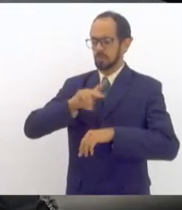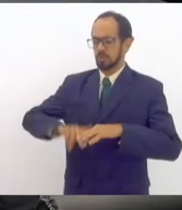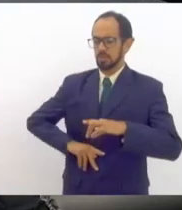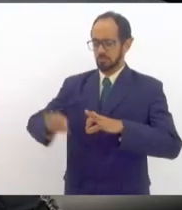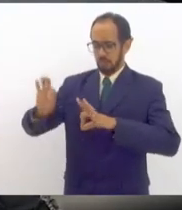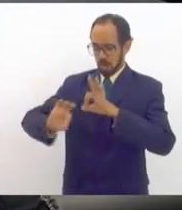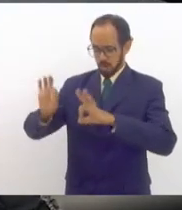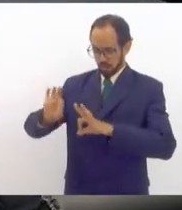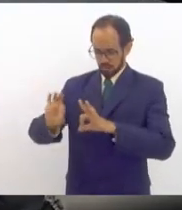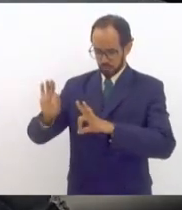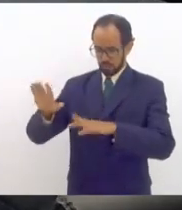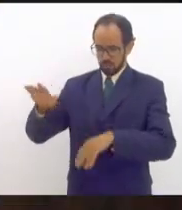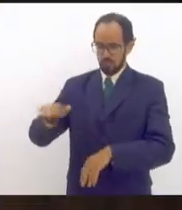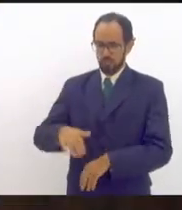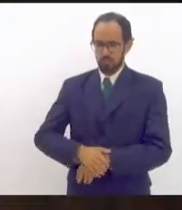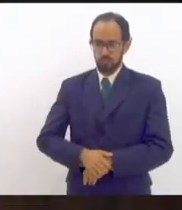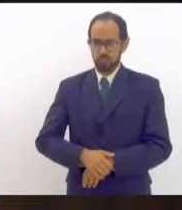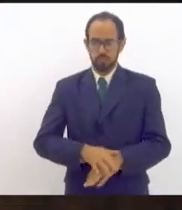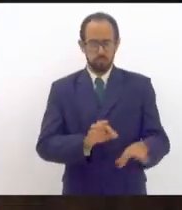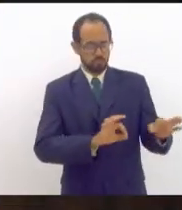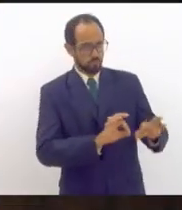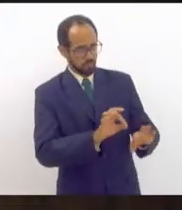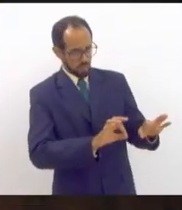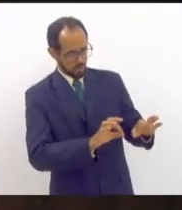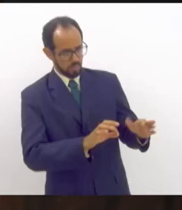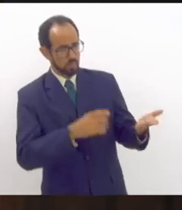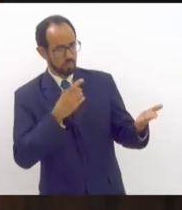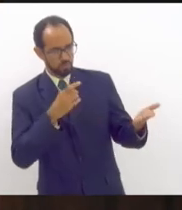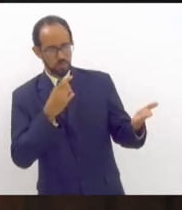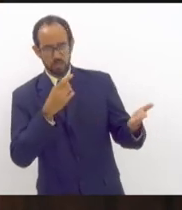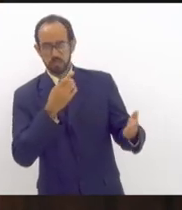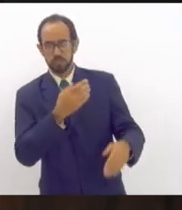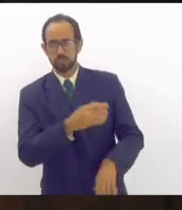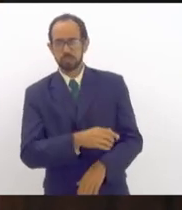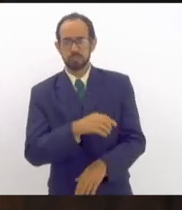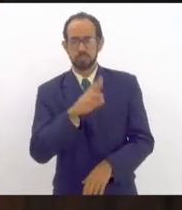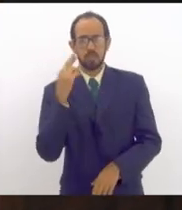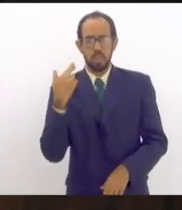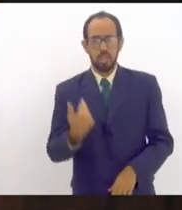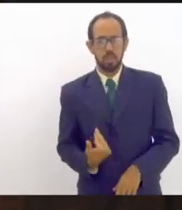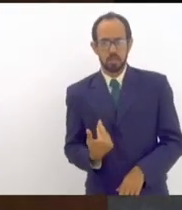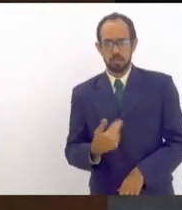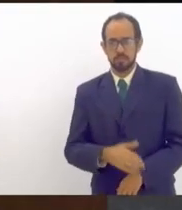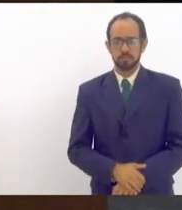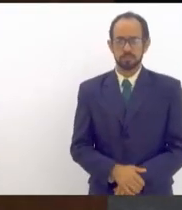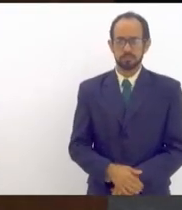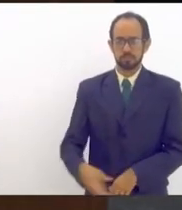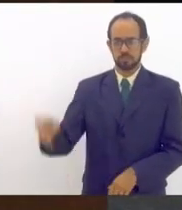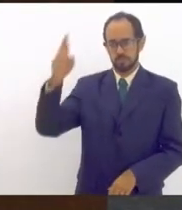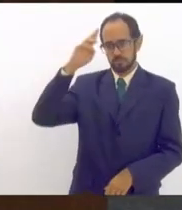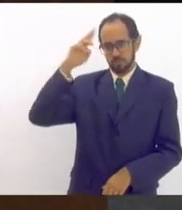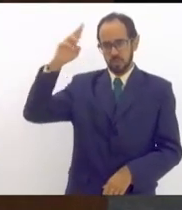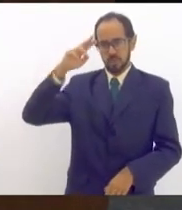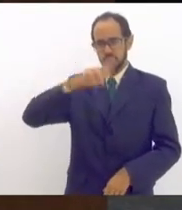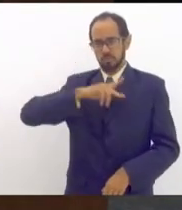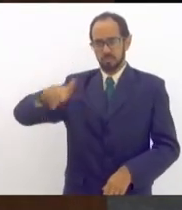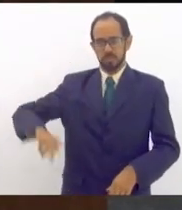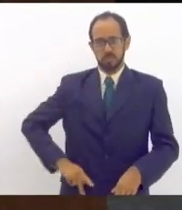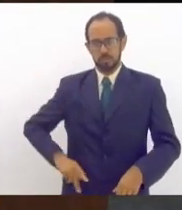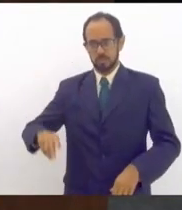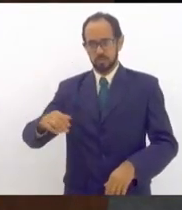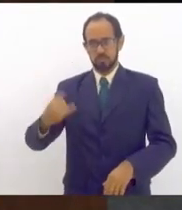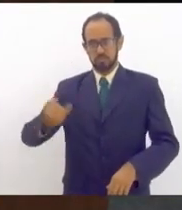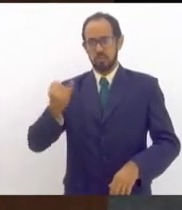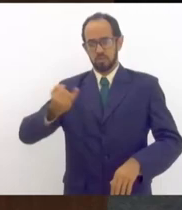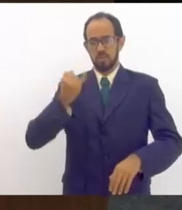Presidente pela ordem deputada presidenta muito importante acho